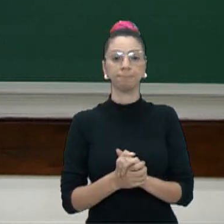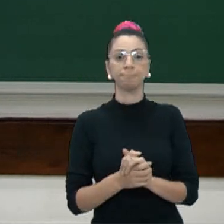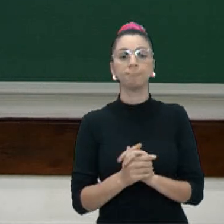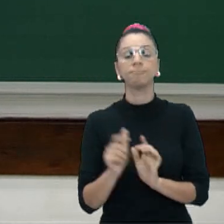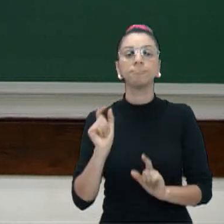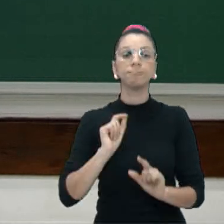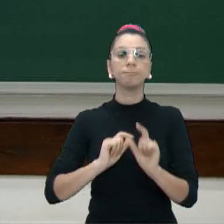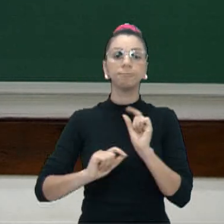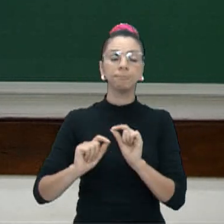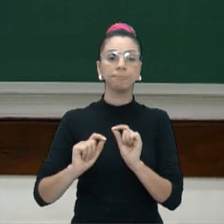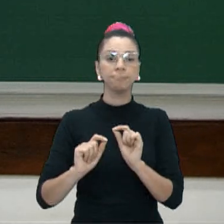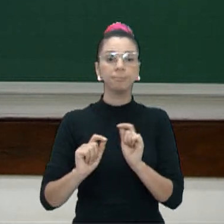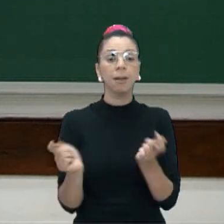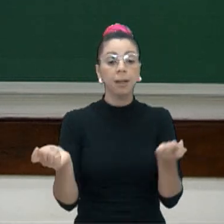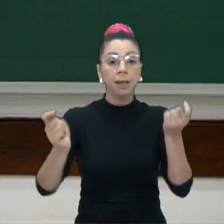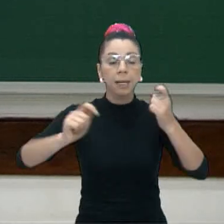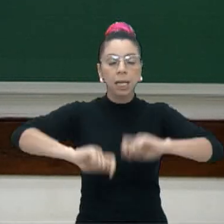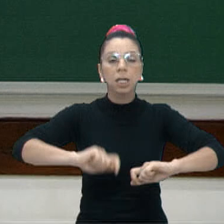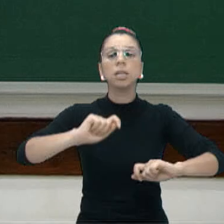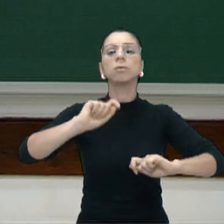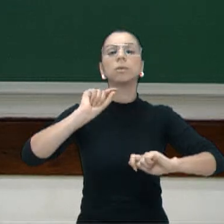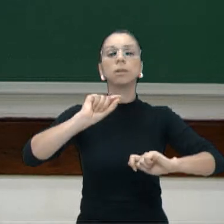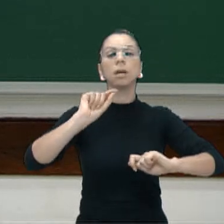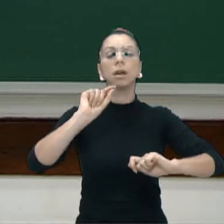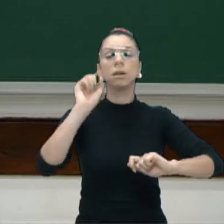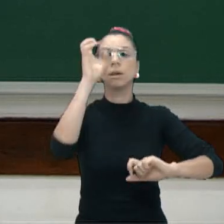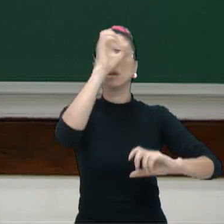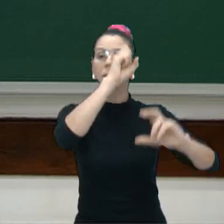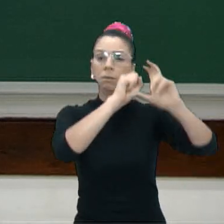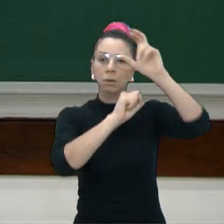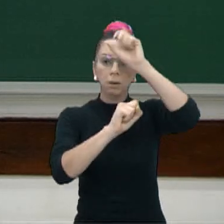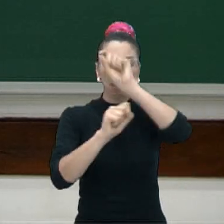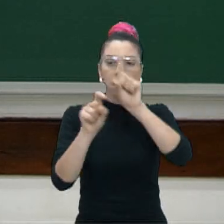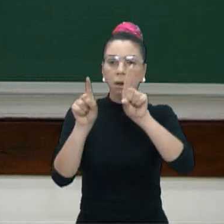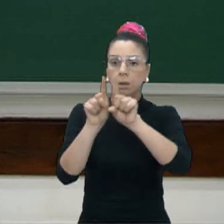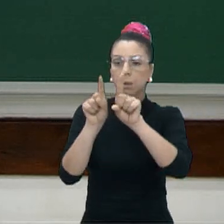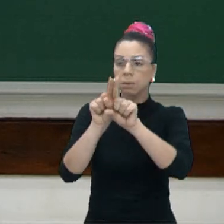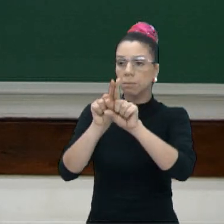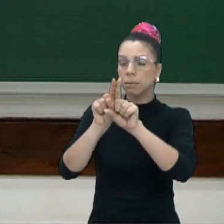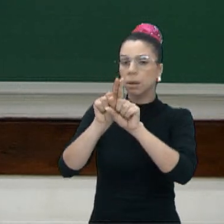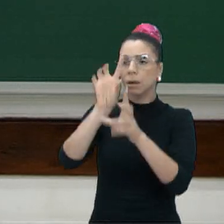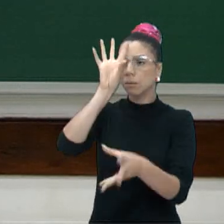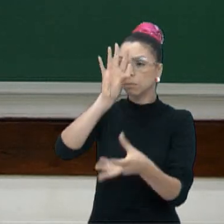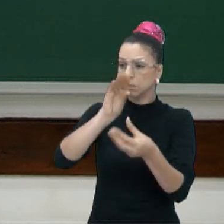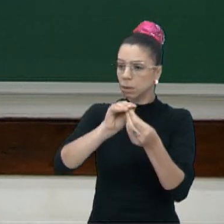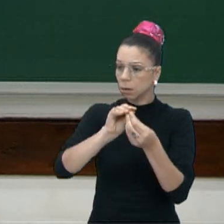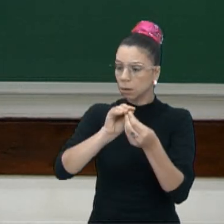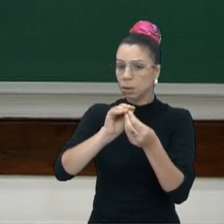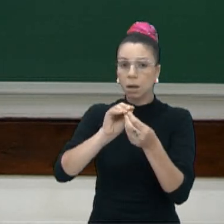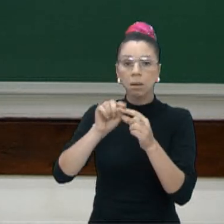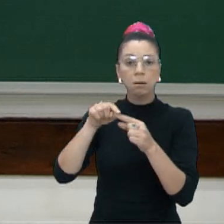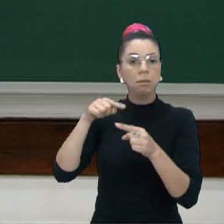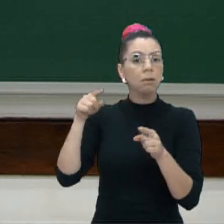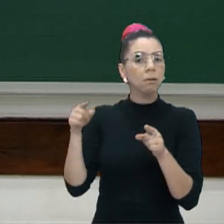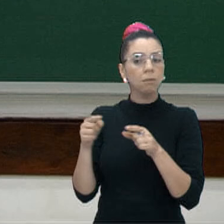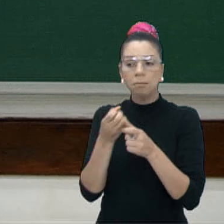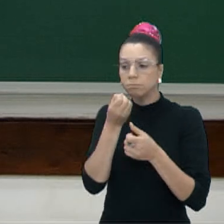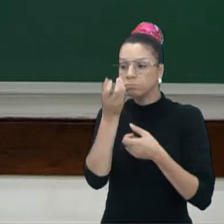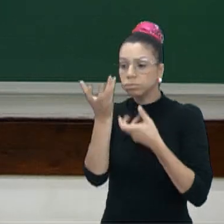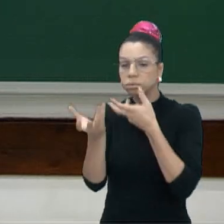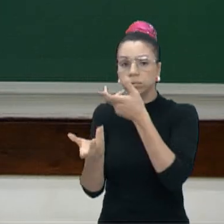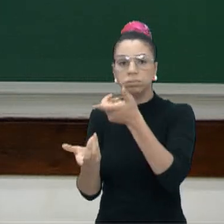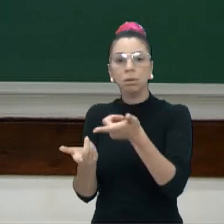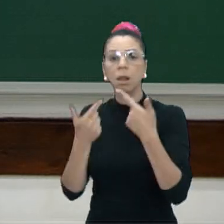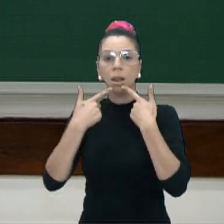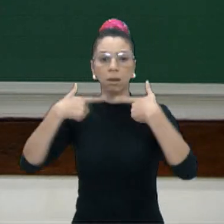que nós temos de entender e produzir linguagem. O Chomsky vê que qualquer ser humano, de qualquer etnia,